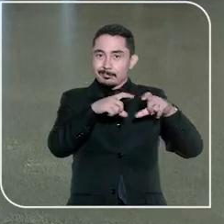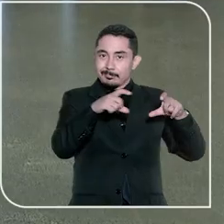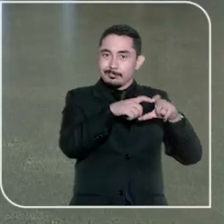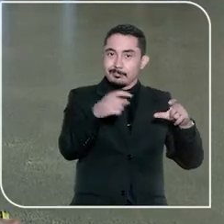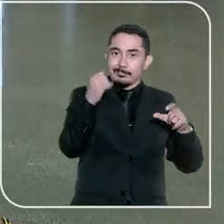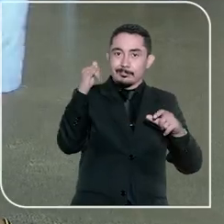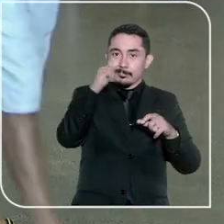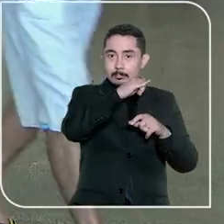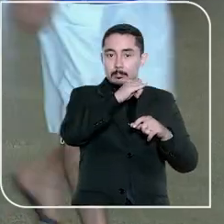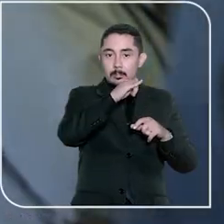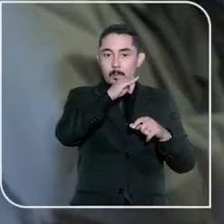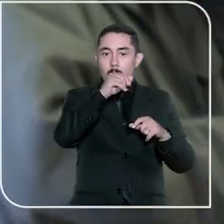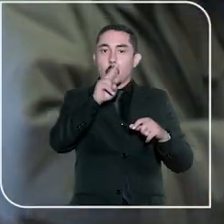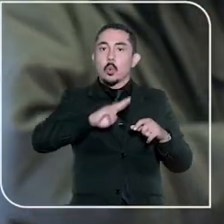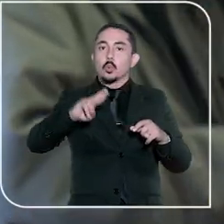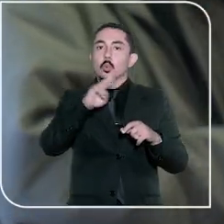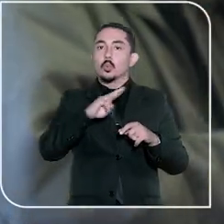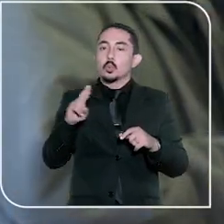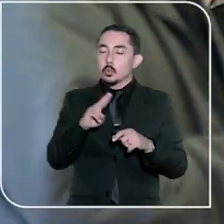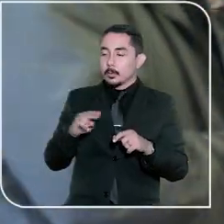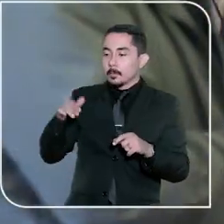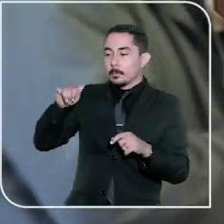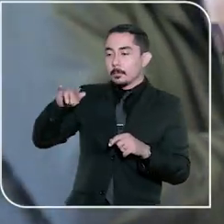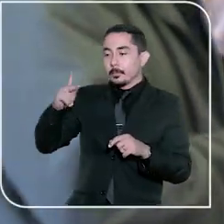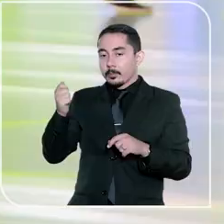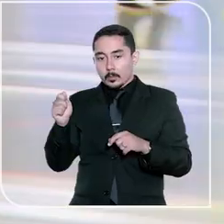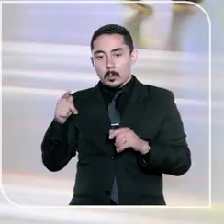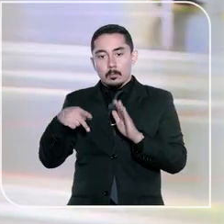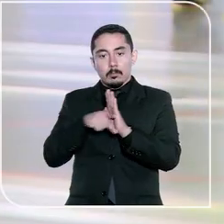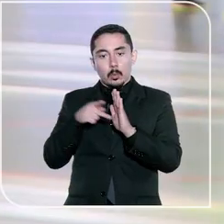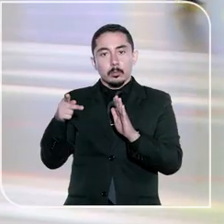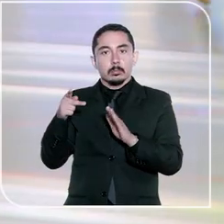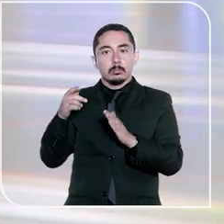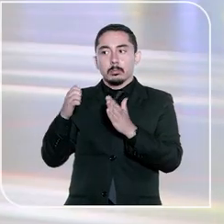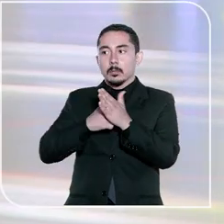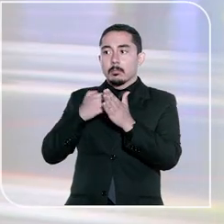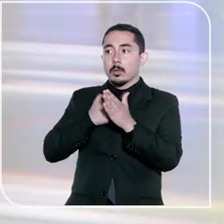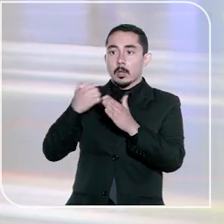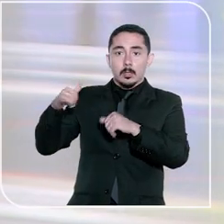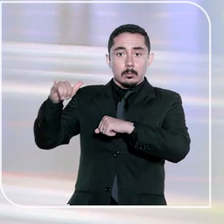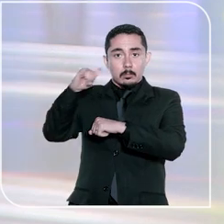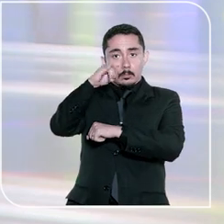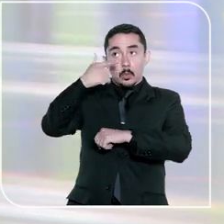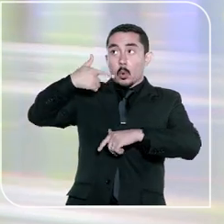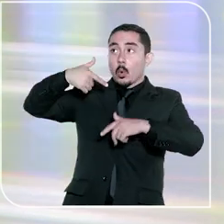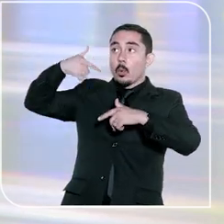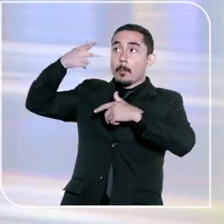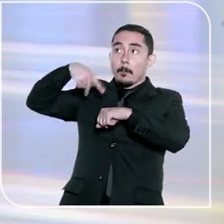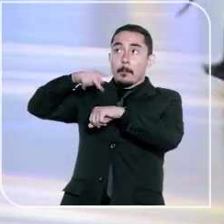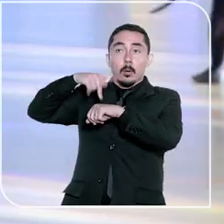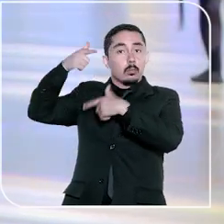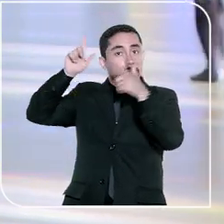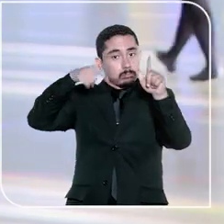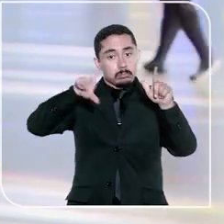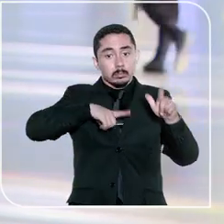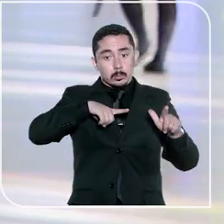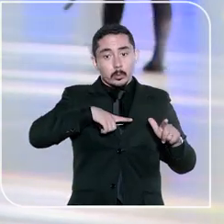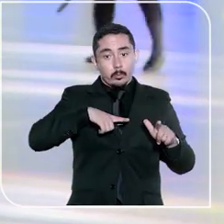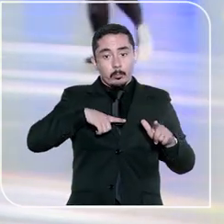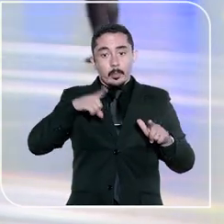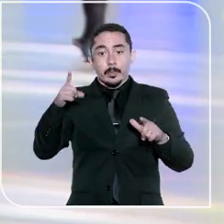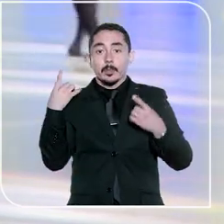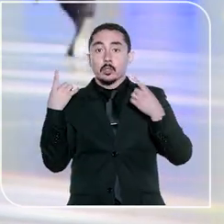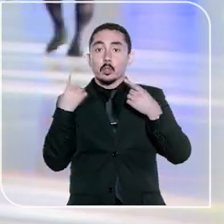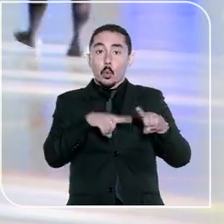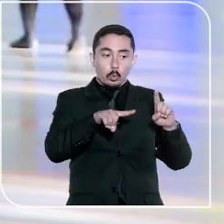utilizando o programa de milhagem de uma compania aérea internacional após a operação algum das passagens foram bloqueadas e canceladas